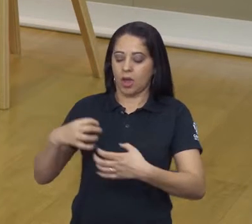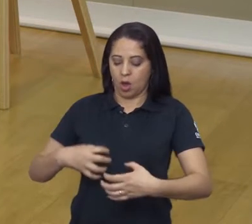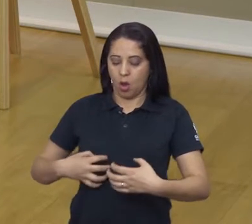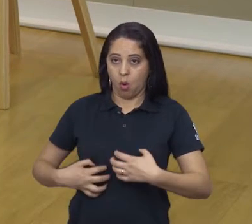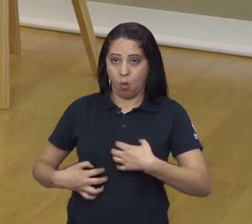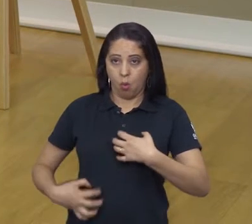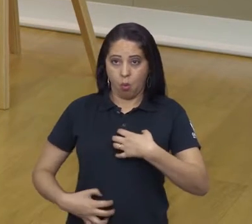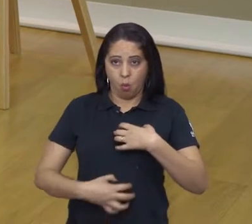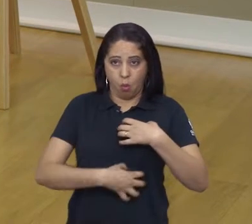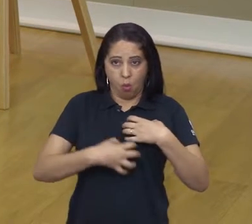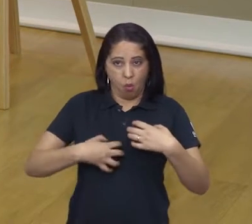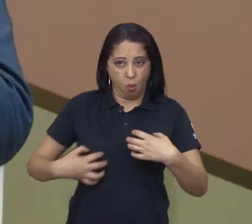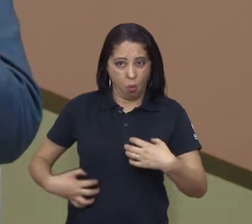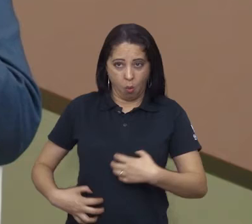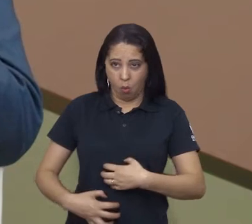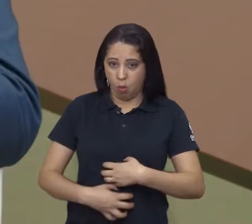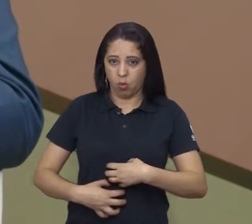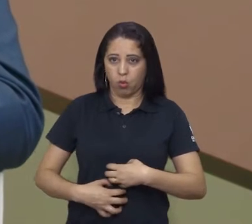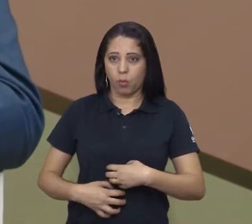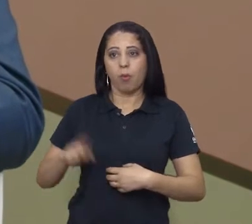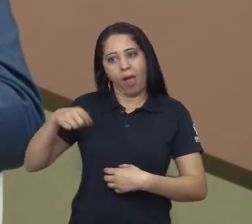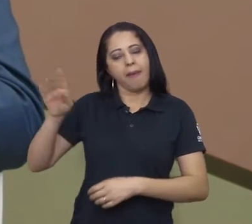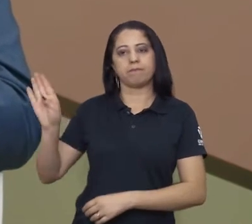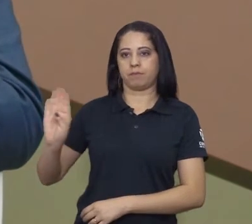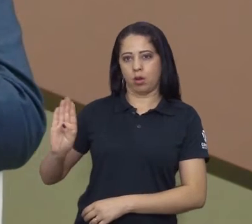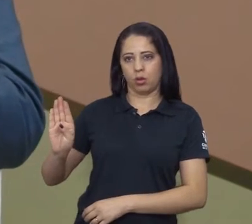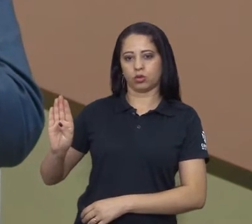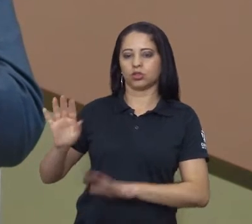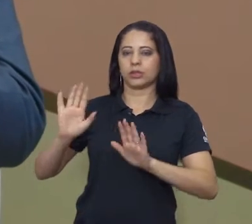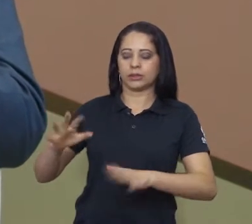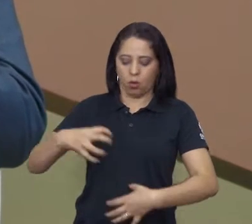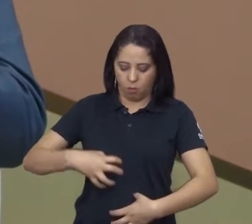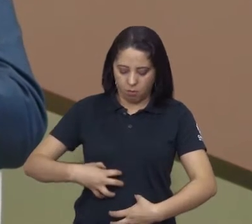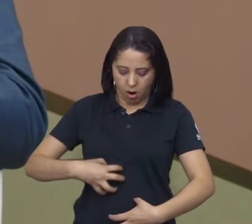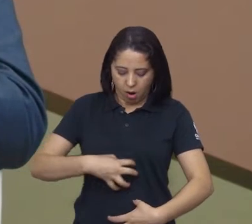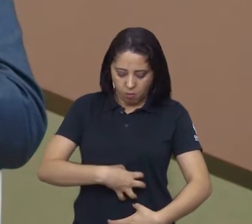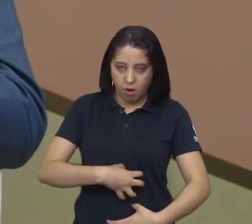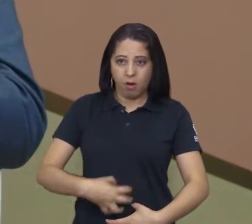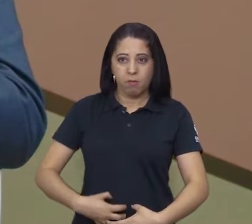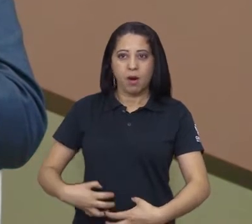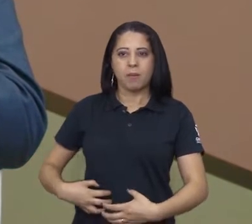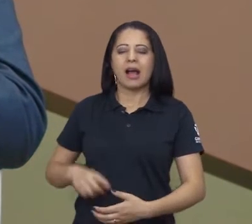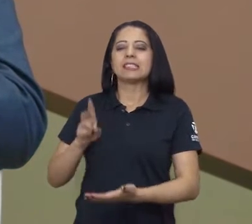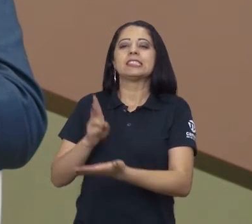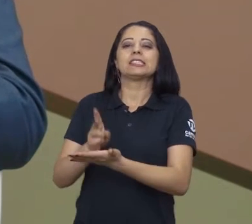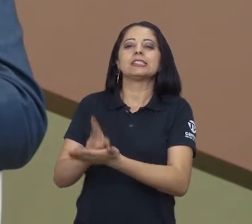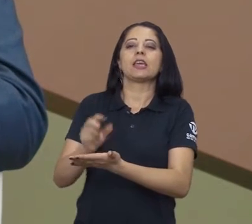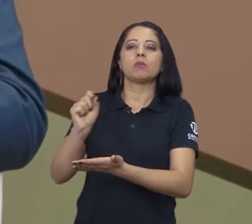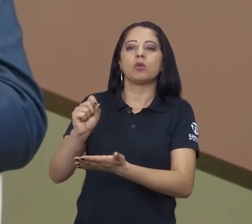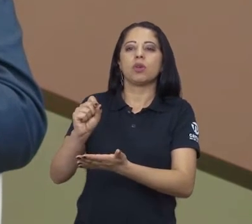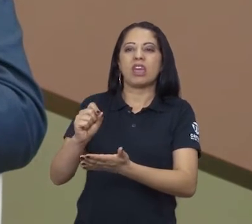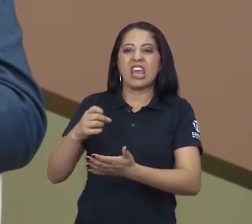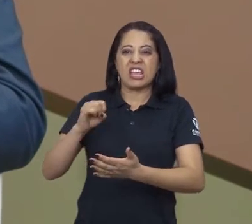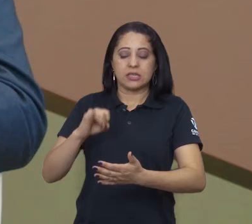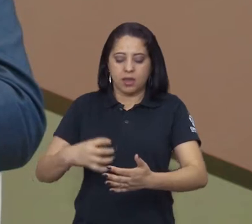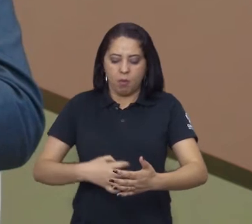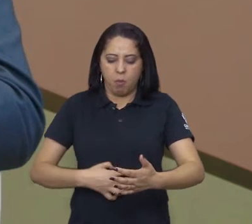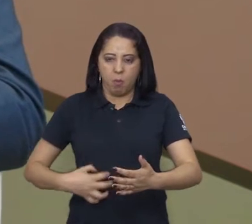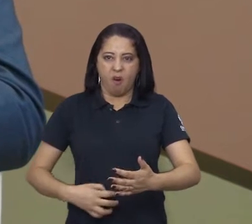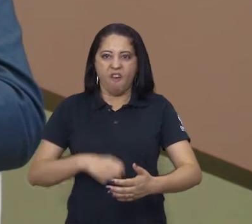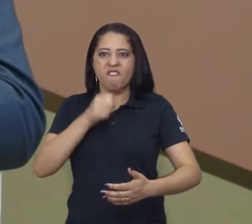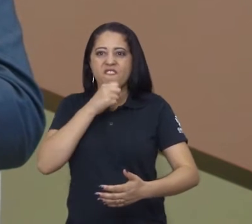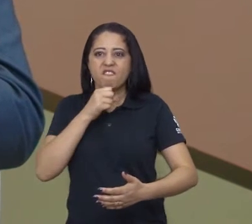organismo é um sistema né biológico então nossos órgãos Eu costumo dizer que nós somos tão